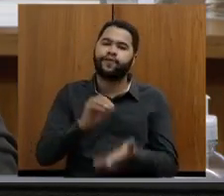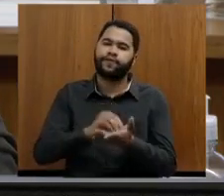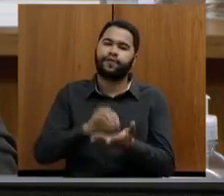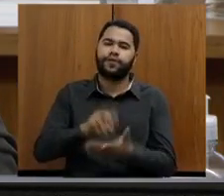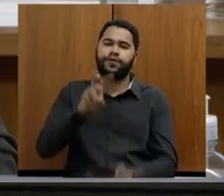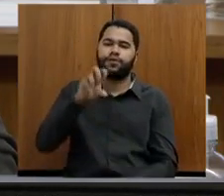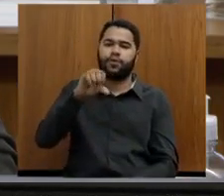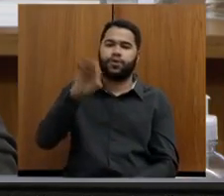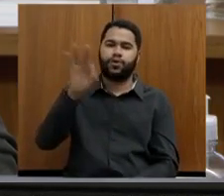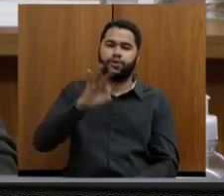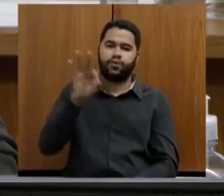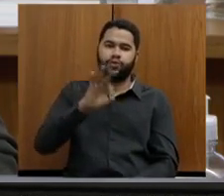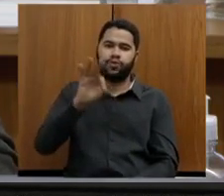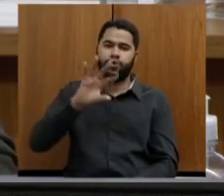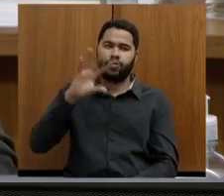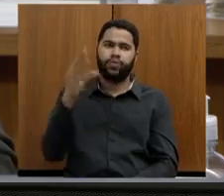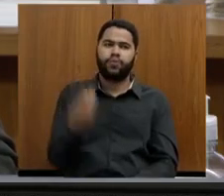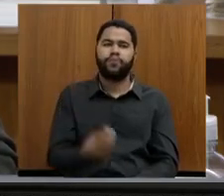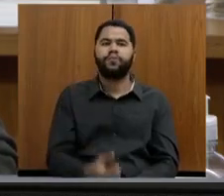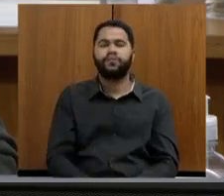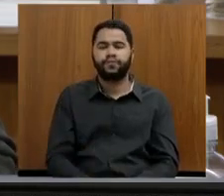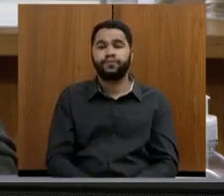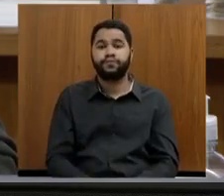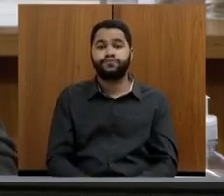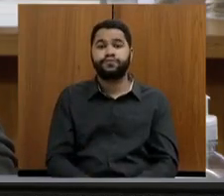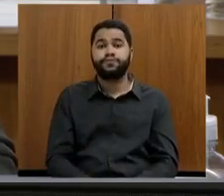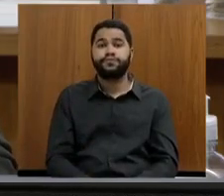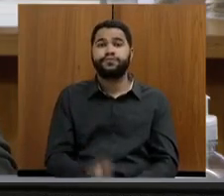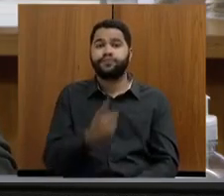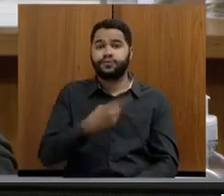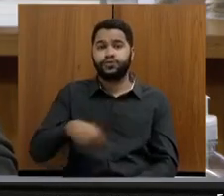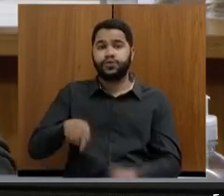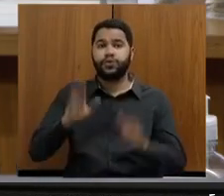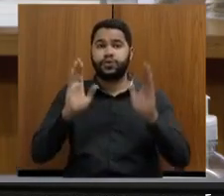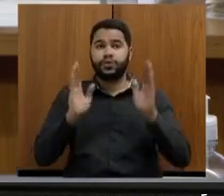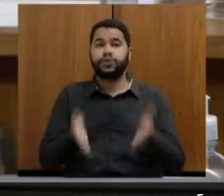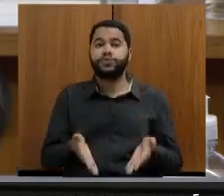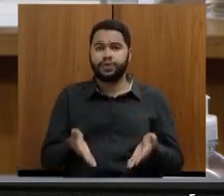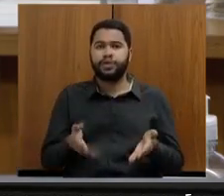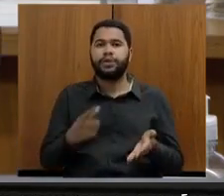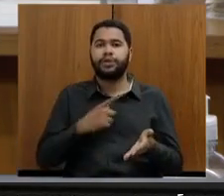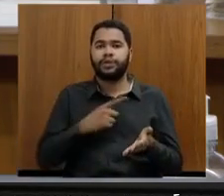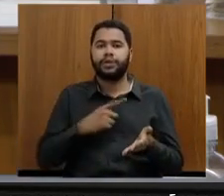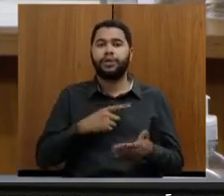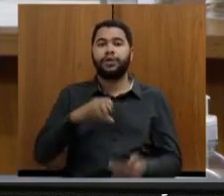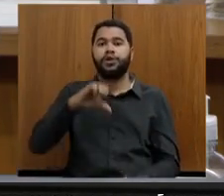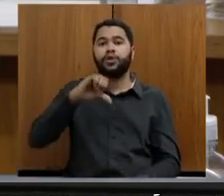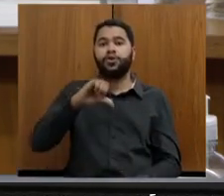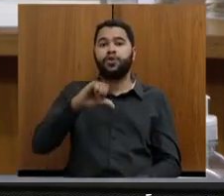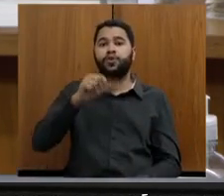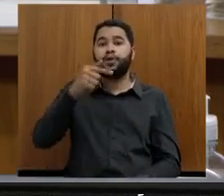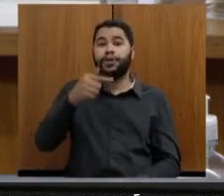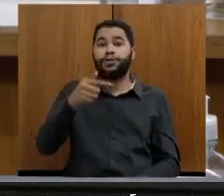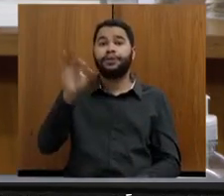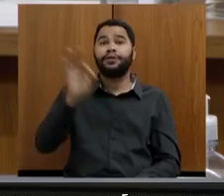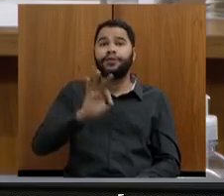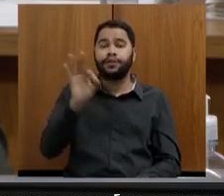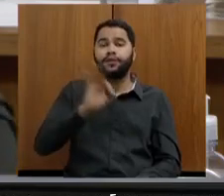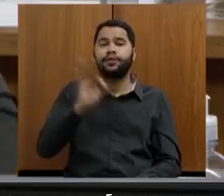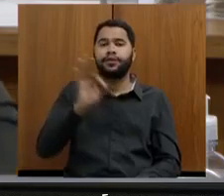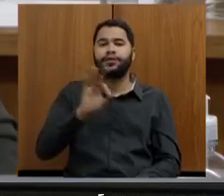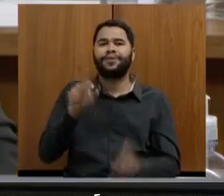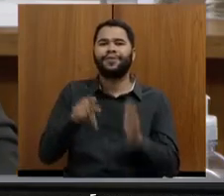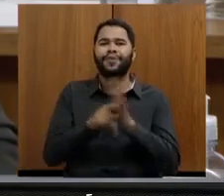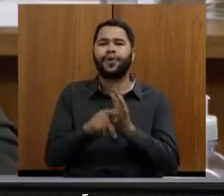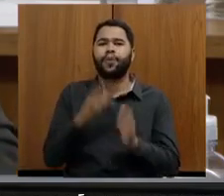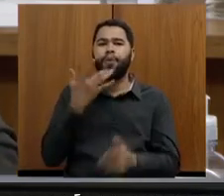59 por cento de todo o rejeito sendo que nós já encontramos 97 por cento